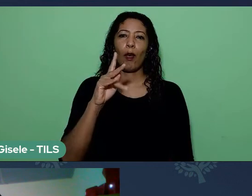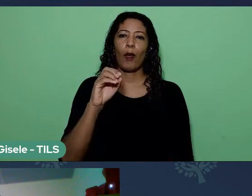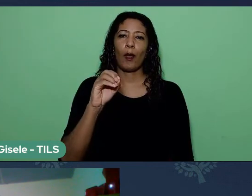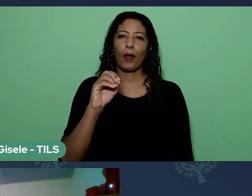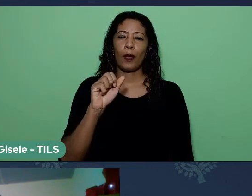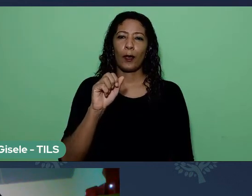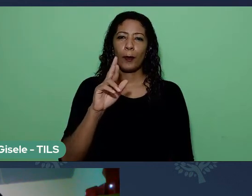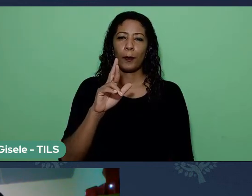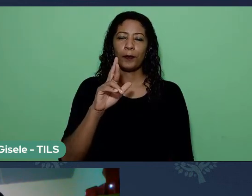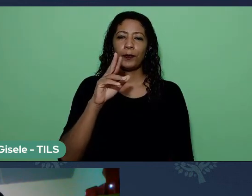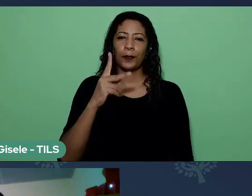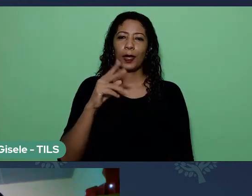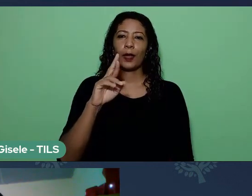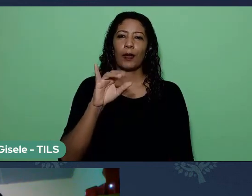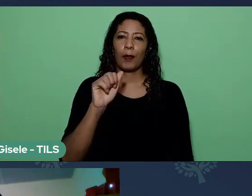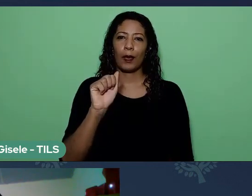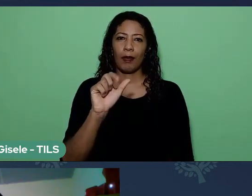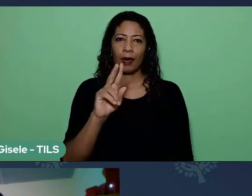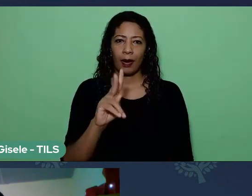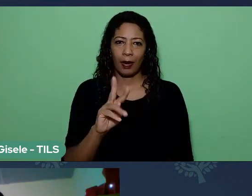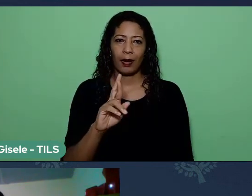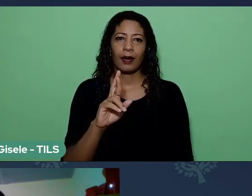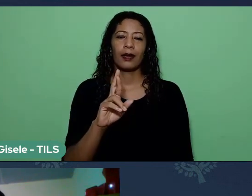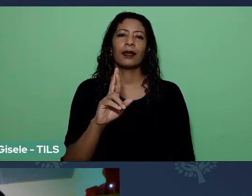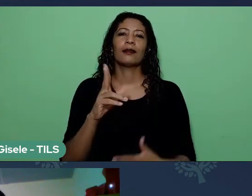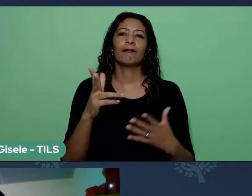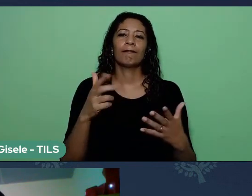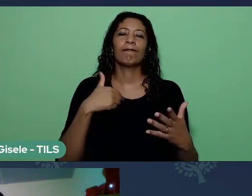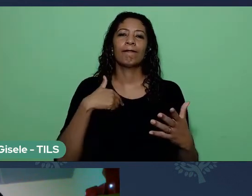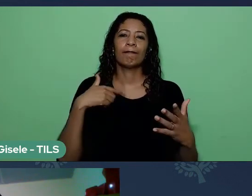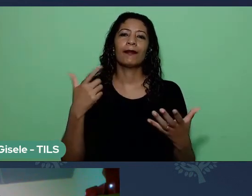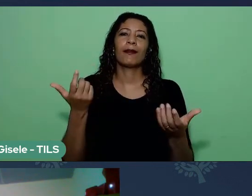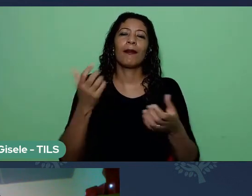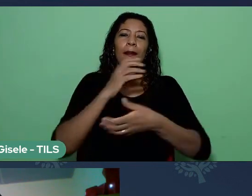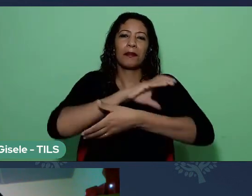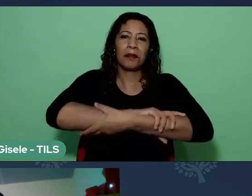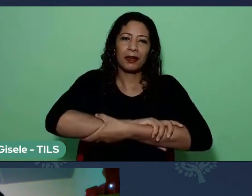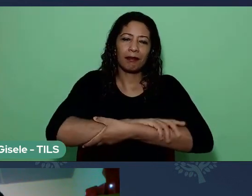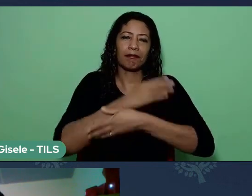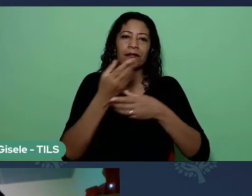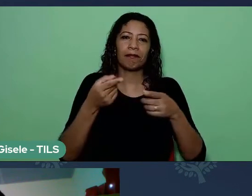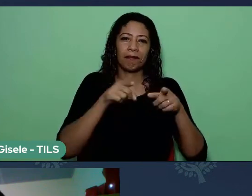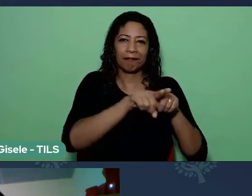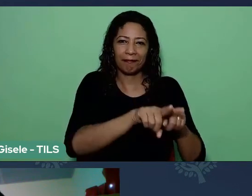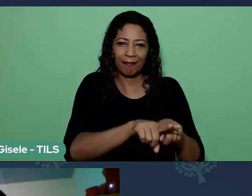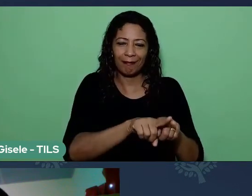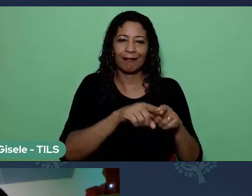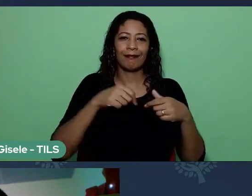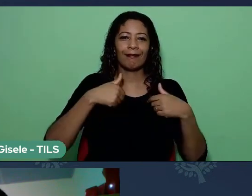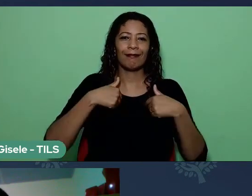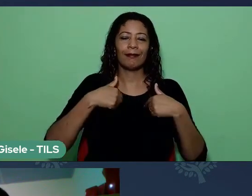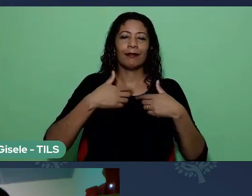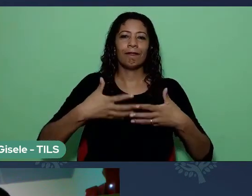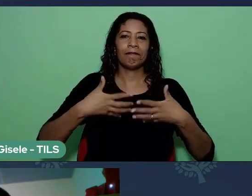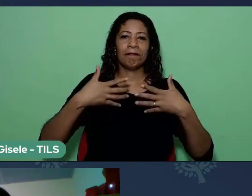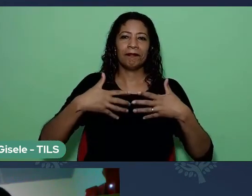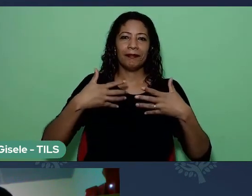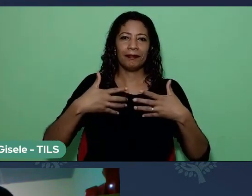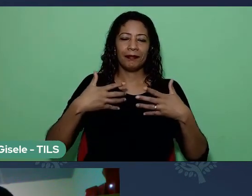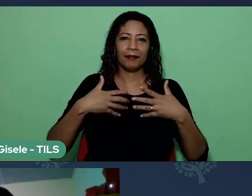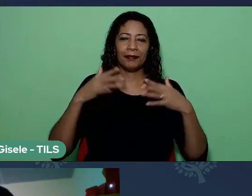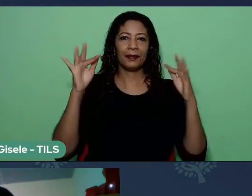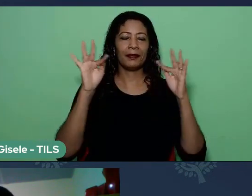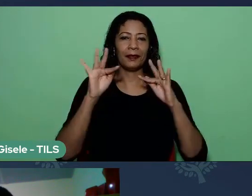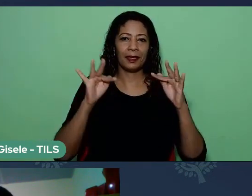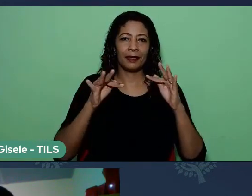do LAIRE, mas agora também do Convivendo com a Asma. Uma alegria, uma honra tê-lo conosco nesse dia. Não tenho nem como palavras